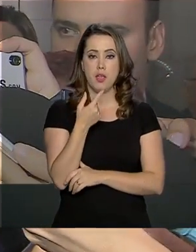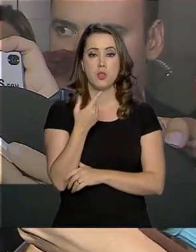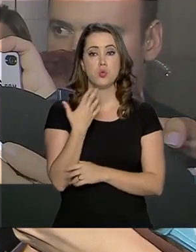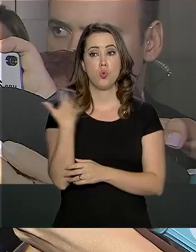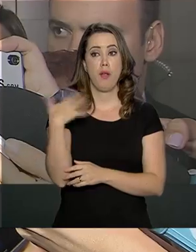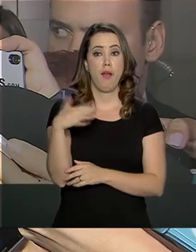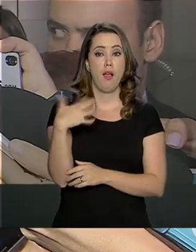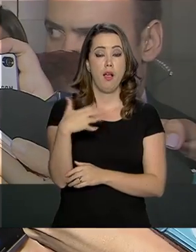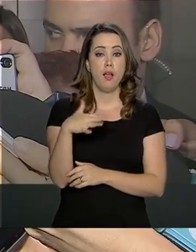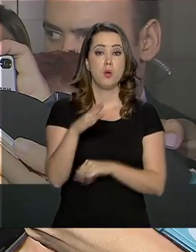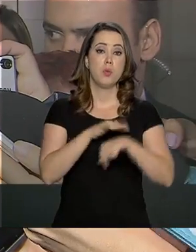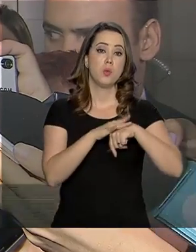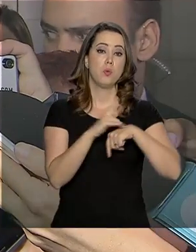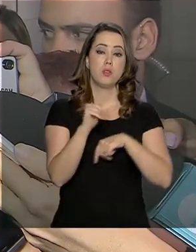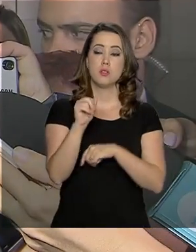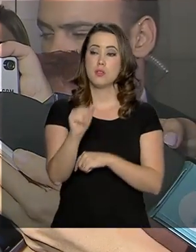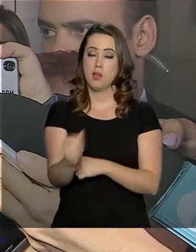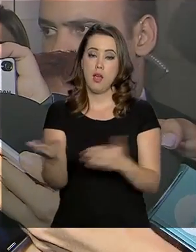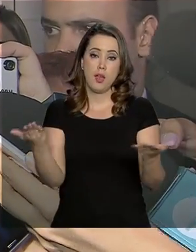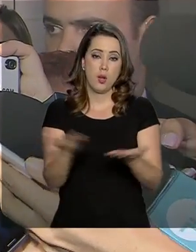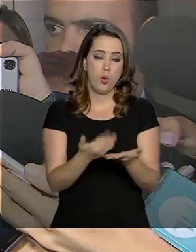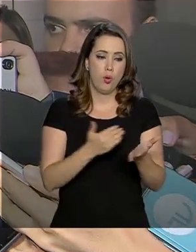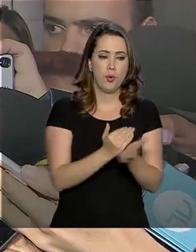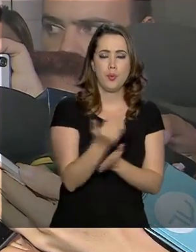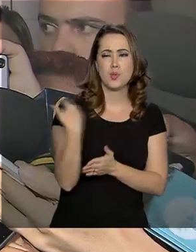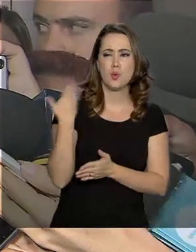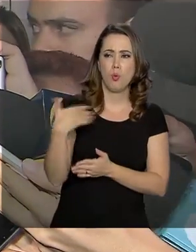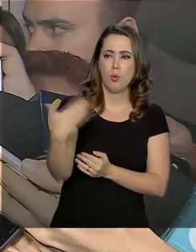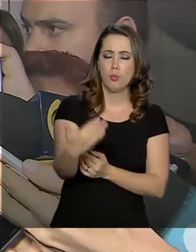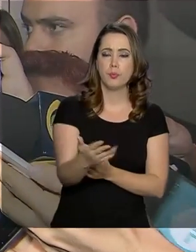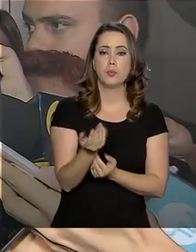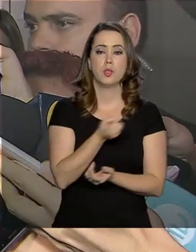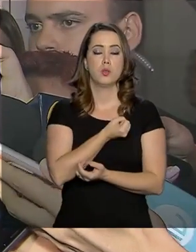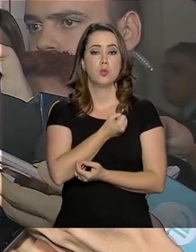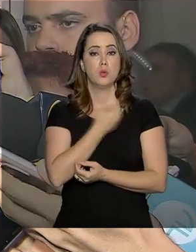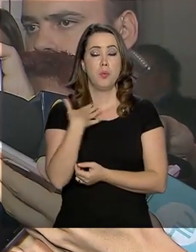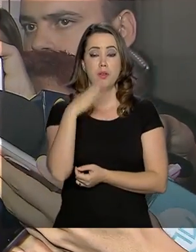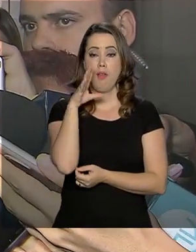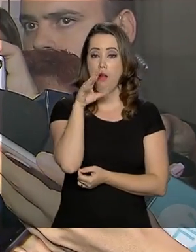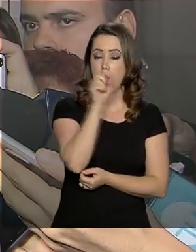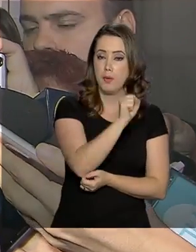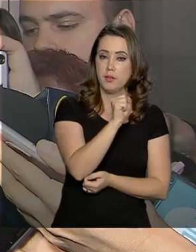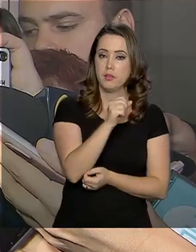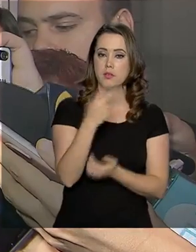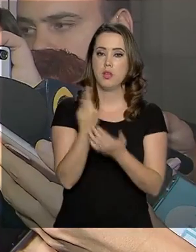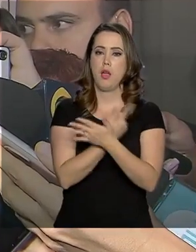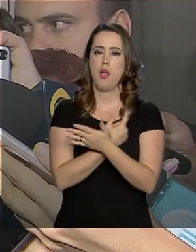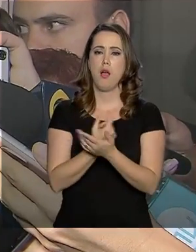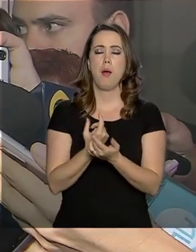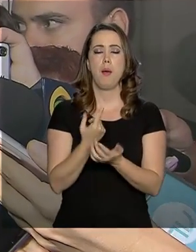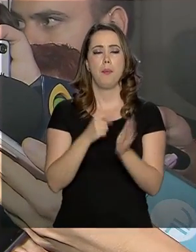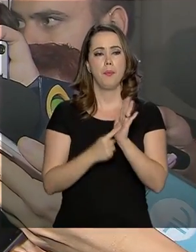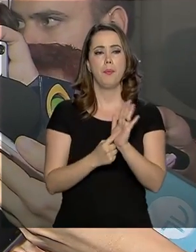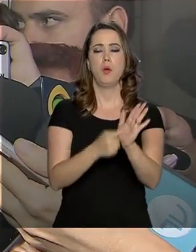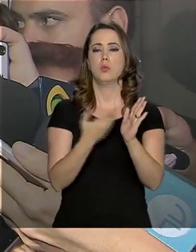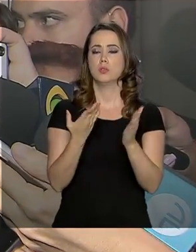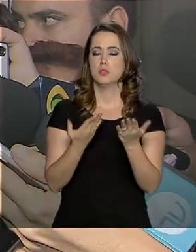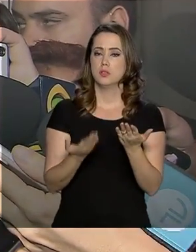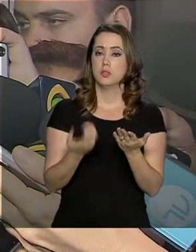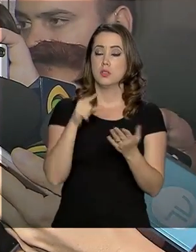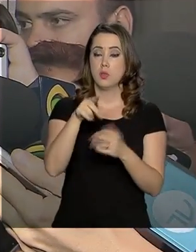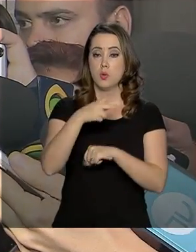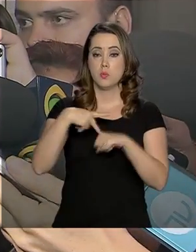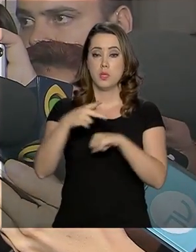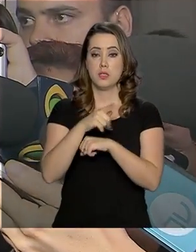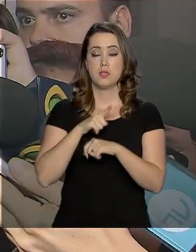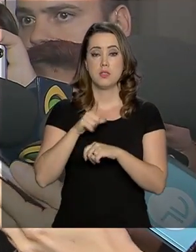um fenômeno relativamente recente na quantidade e na velocidade com que eles estão surgindo. Então, os países que